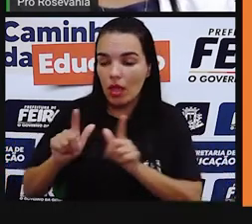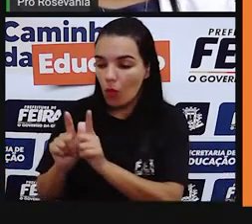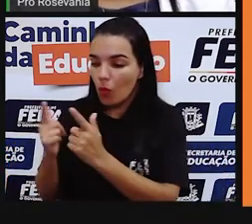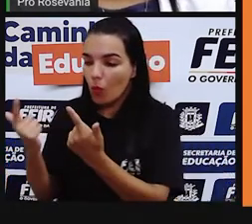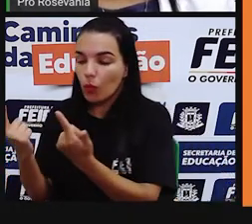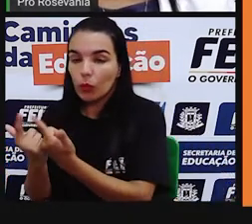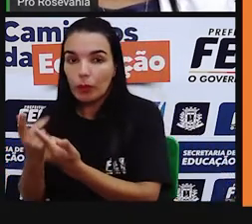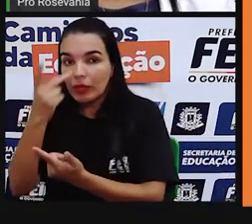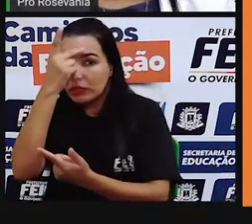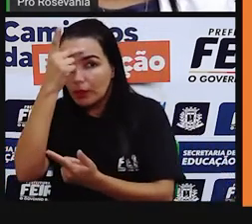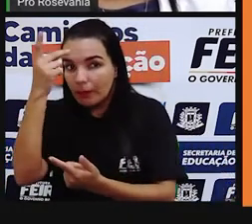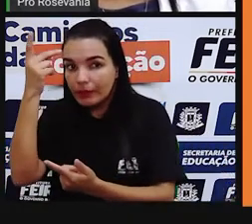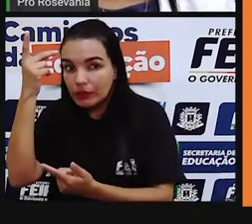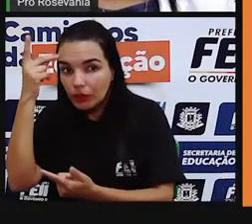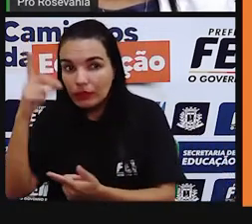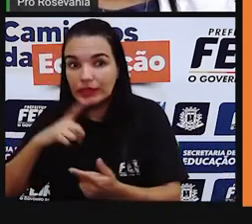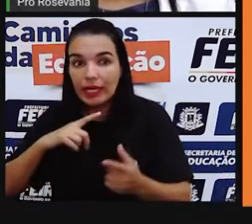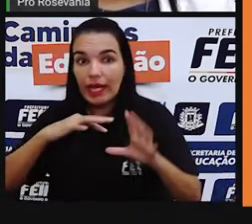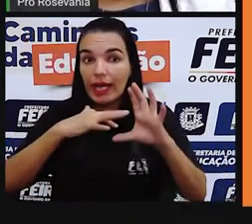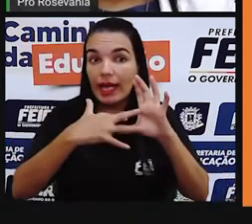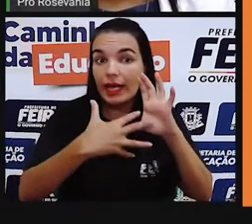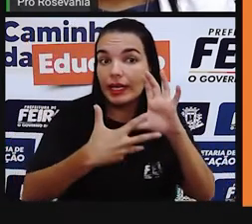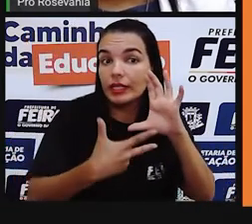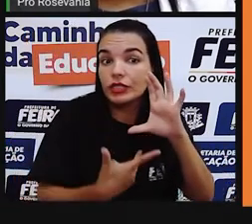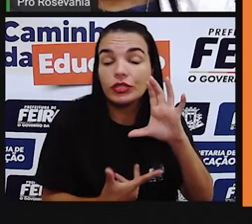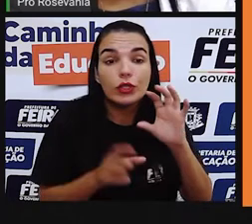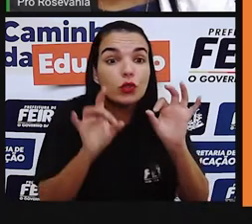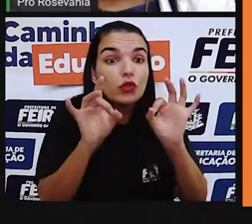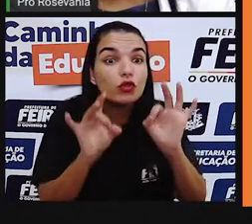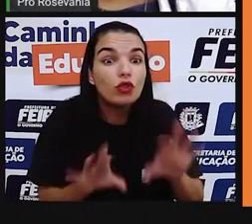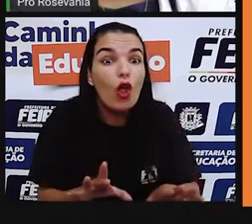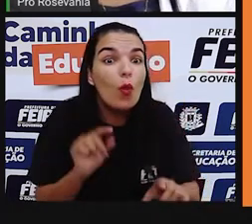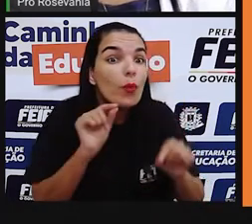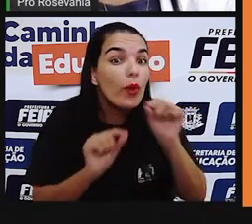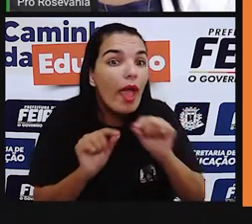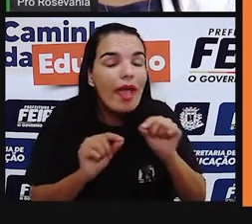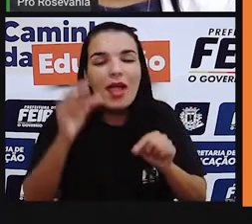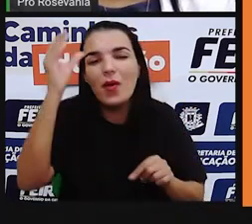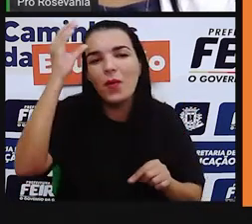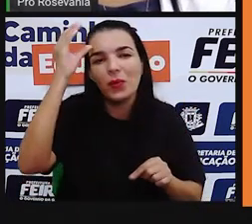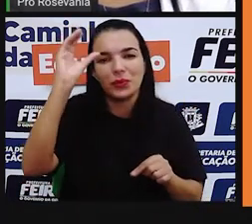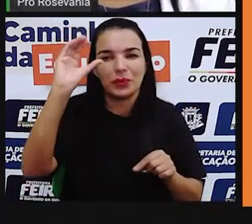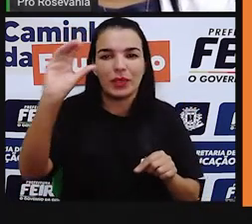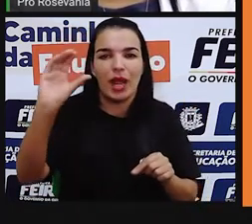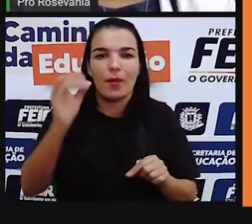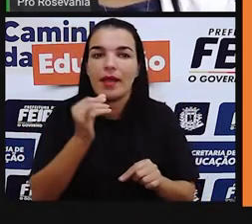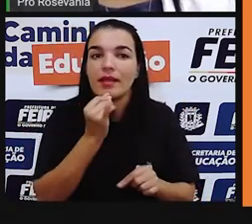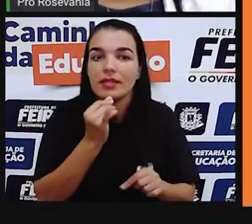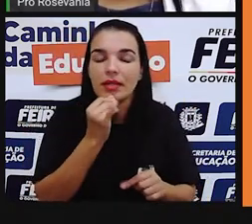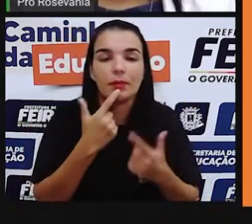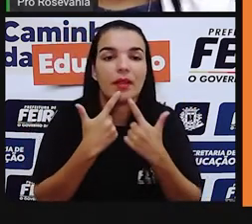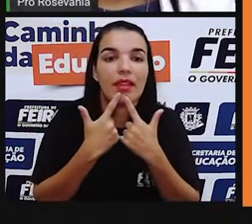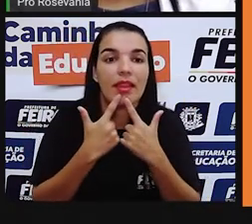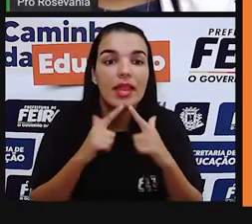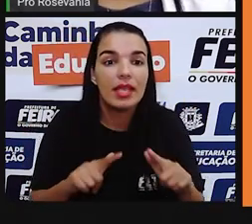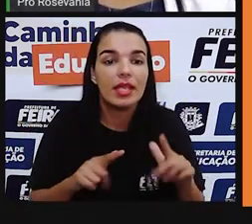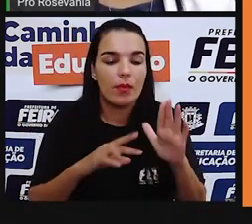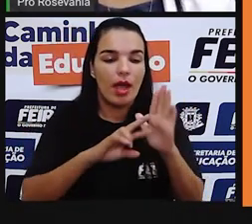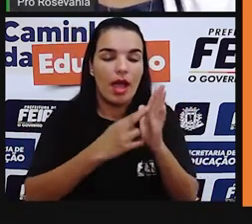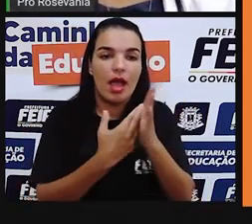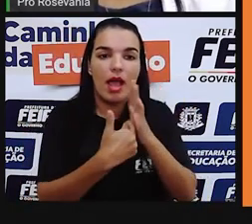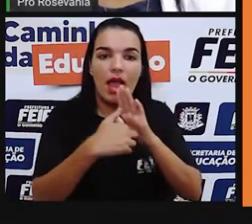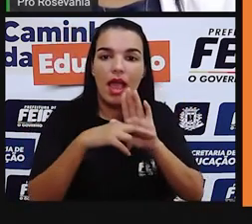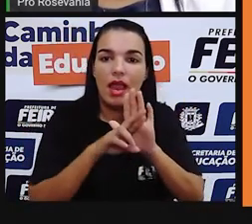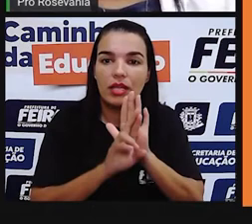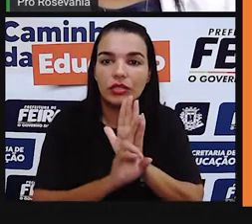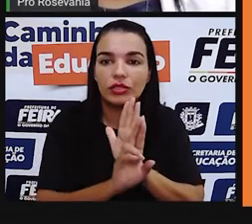indivíduos caracterizado por alguns elementos culturais em comum, como a língua, a religião, métodos de